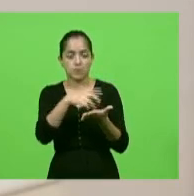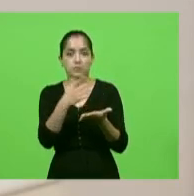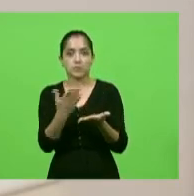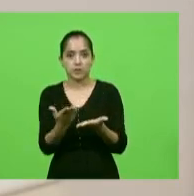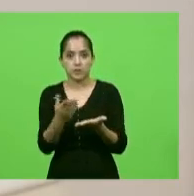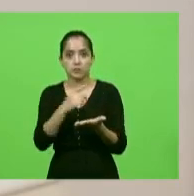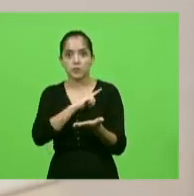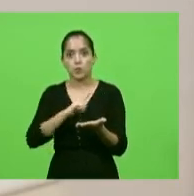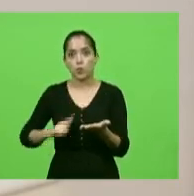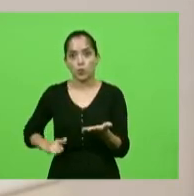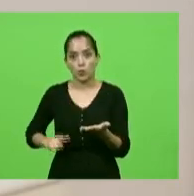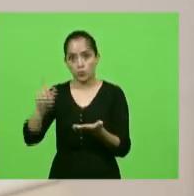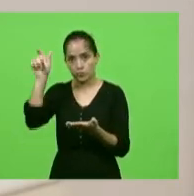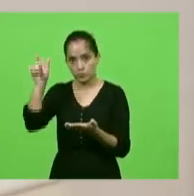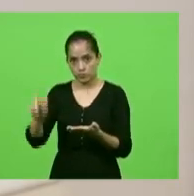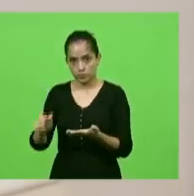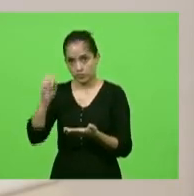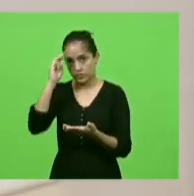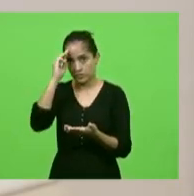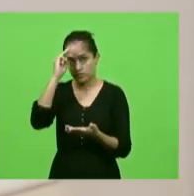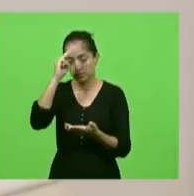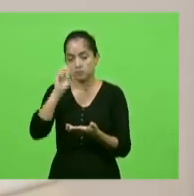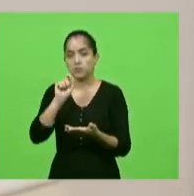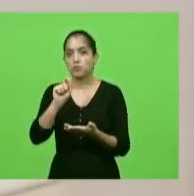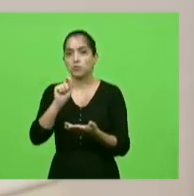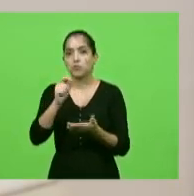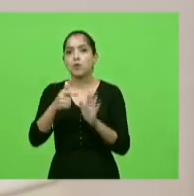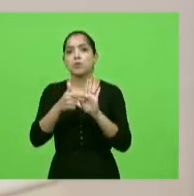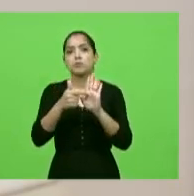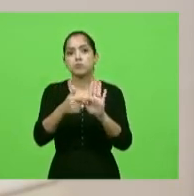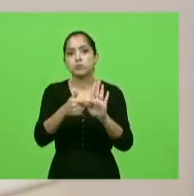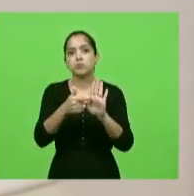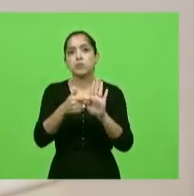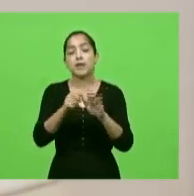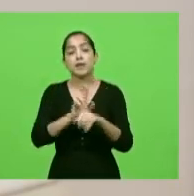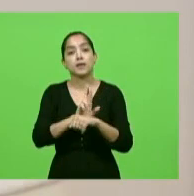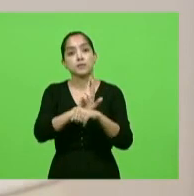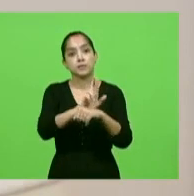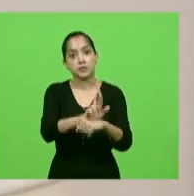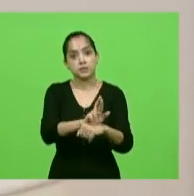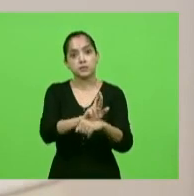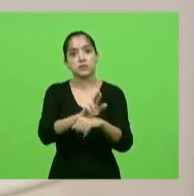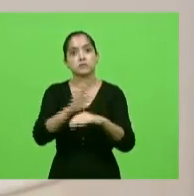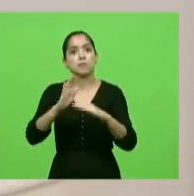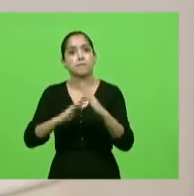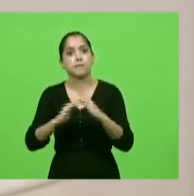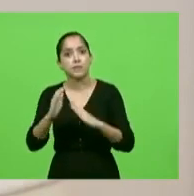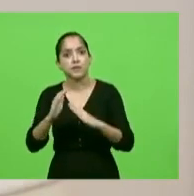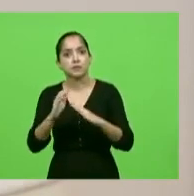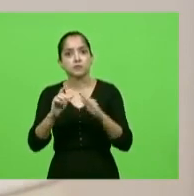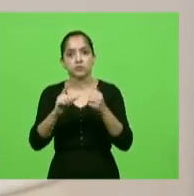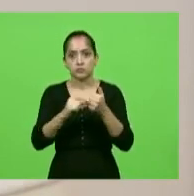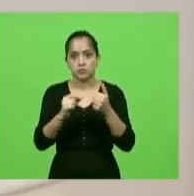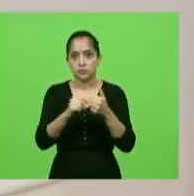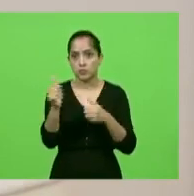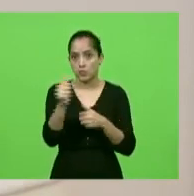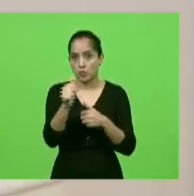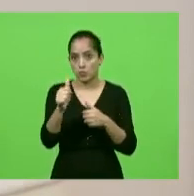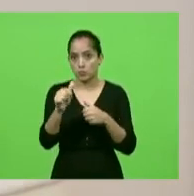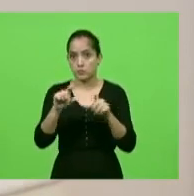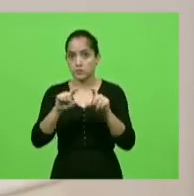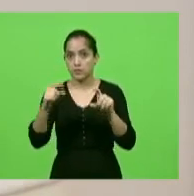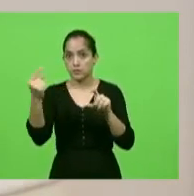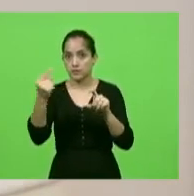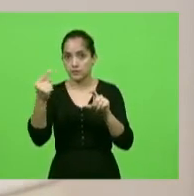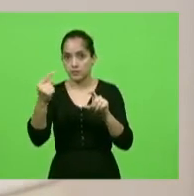de Santa Catarina, imputou ao denunciado, representado, a prática do disposto no artigo 11, item 1, cumulado com o